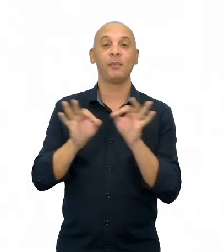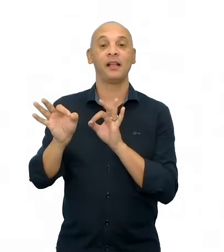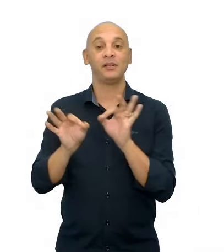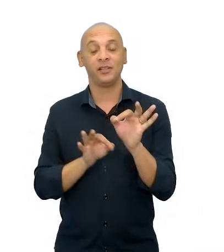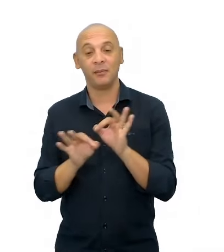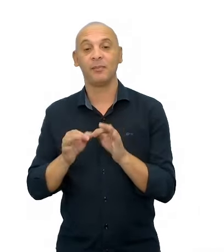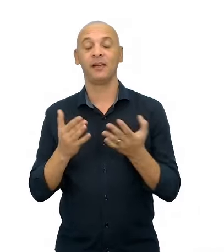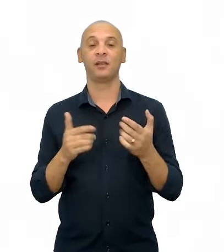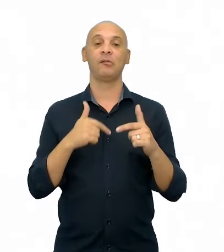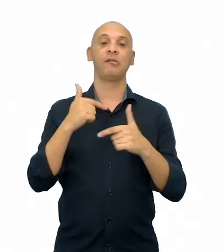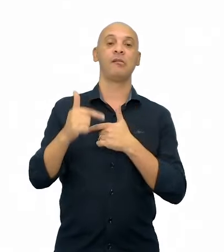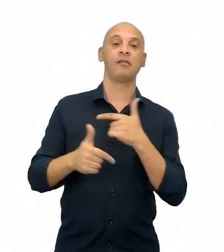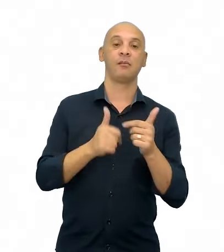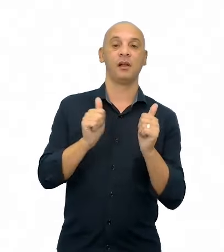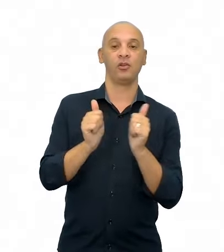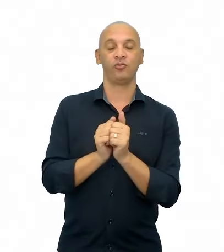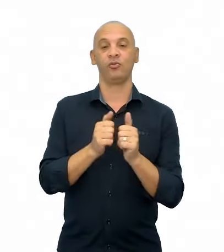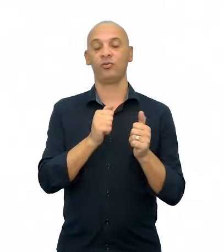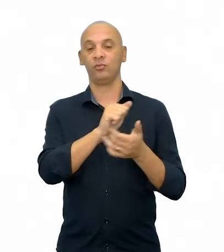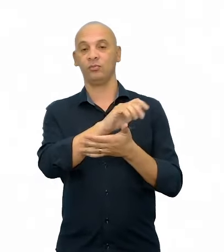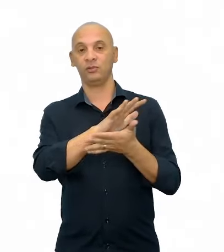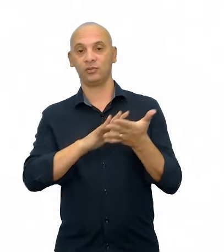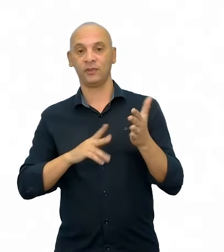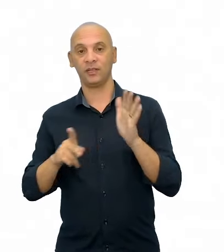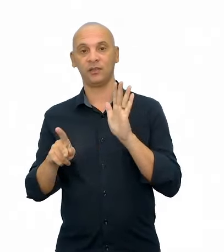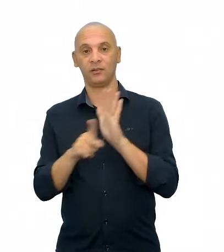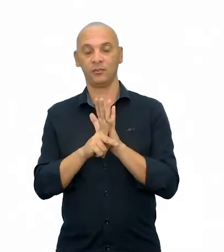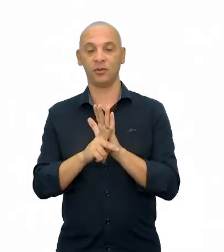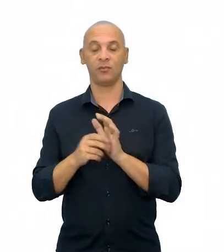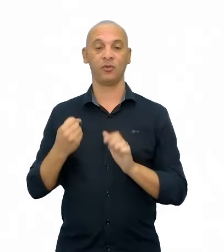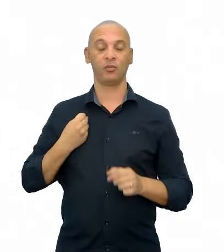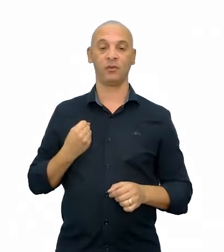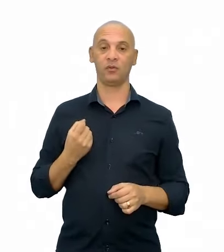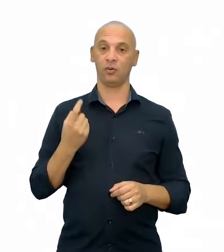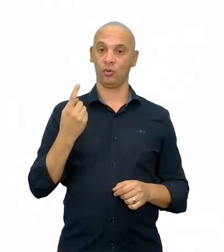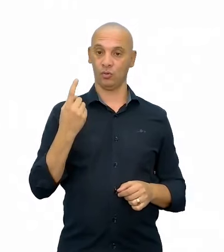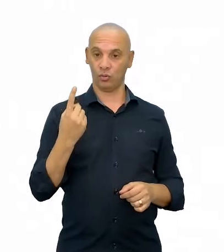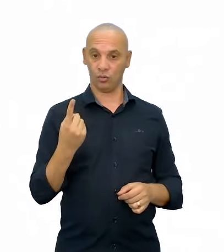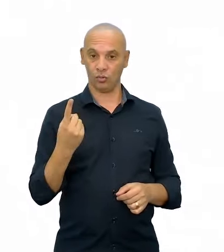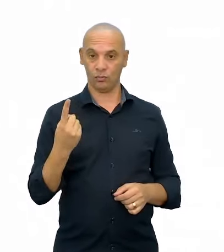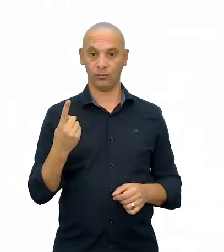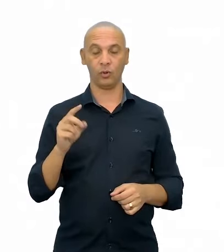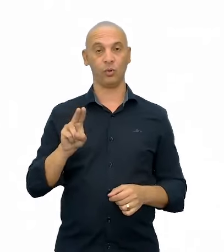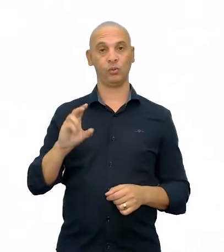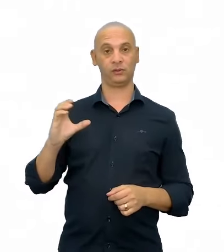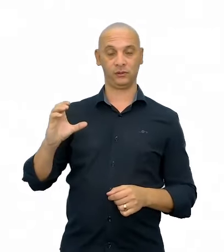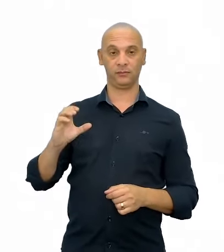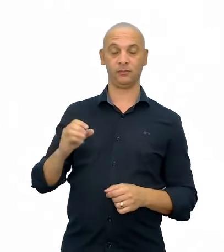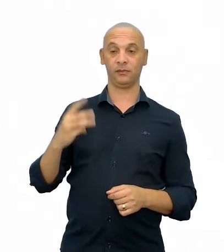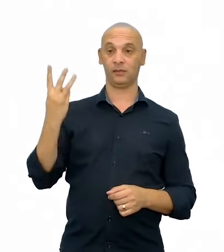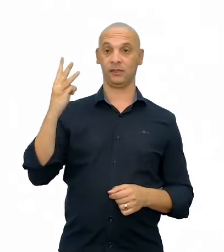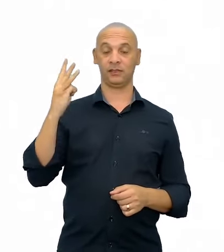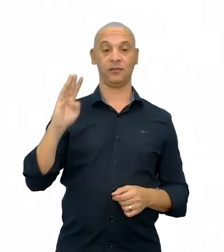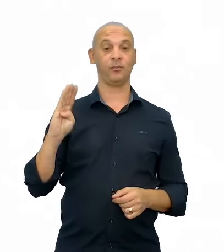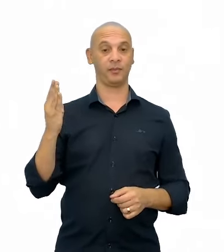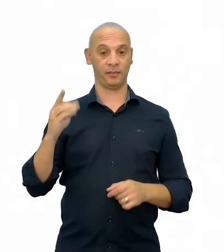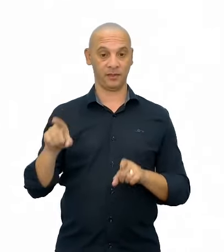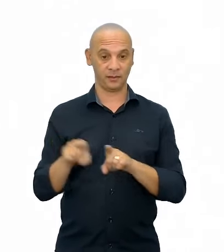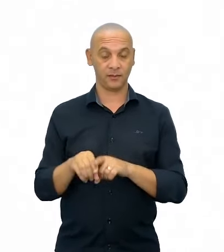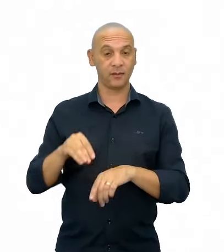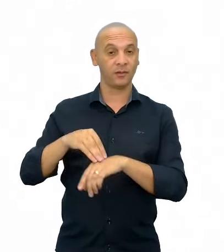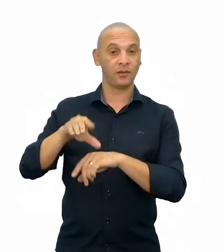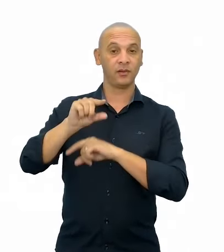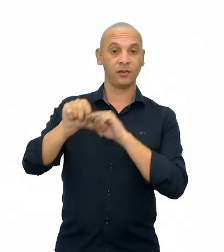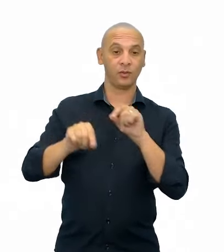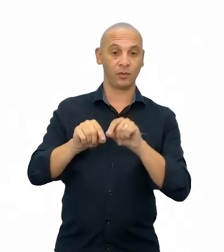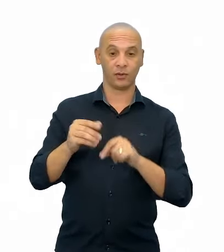planejamento trabalhado com a sequência de atividades 1 do volume 1 do terceiro bimestre. Para isso,